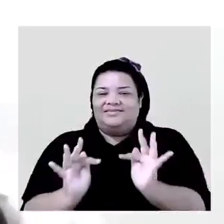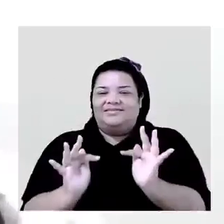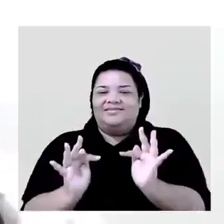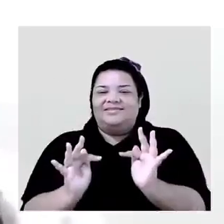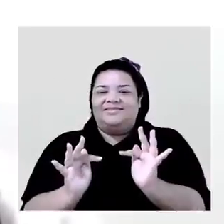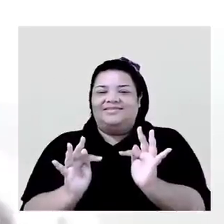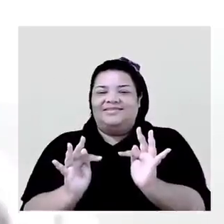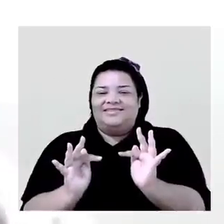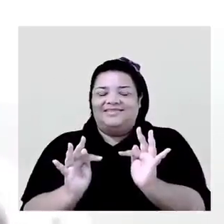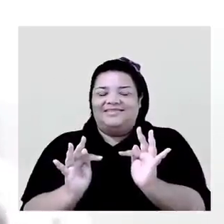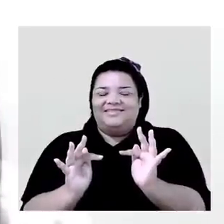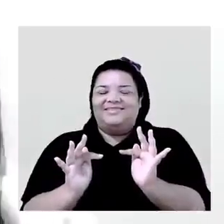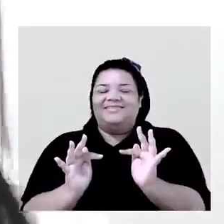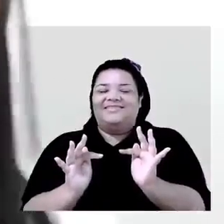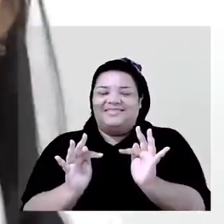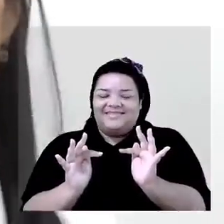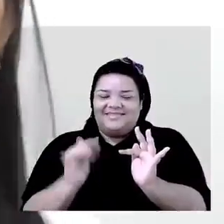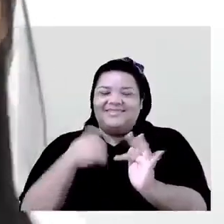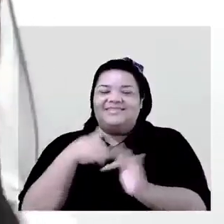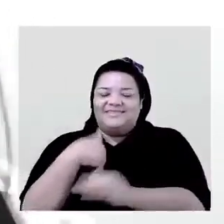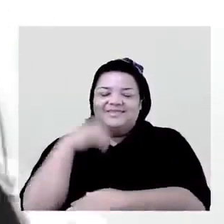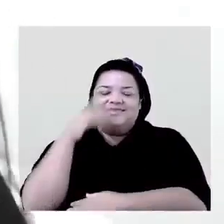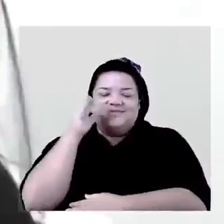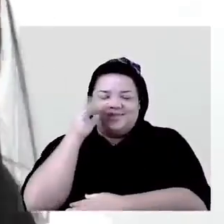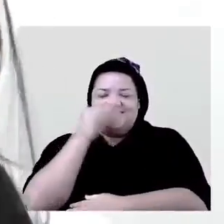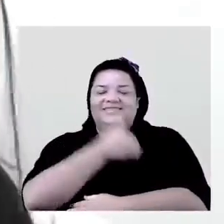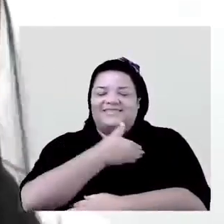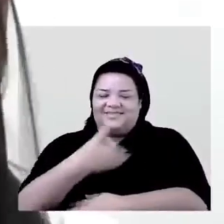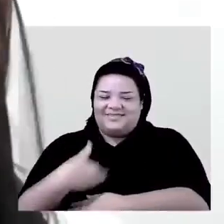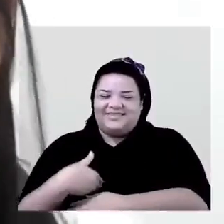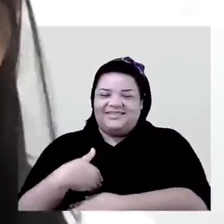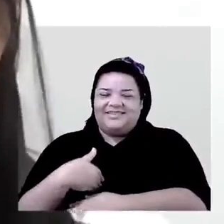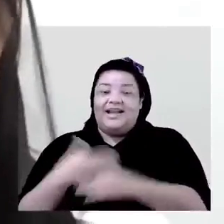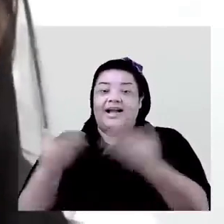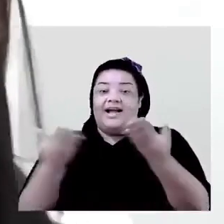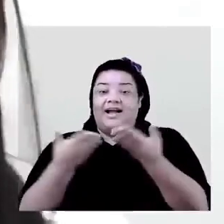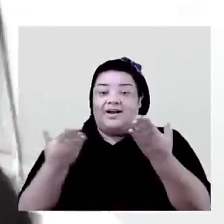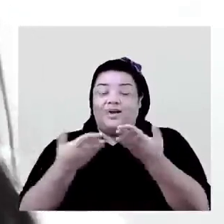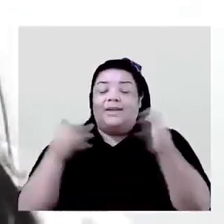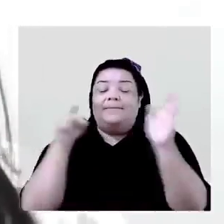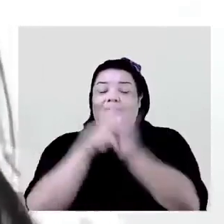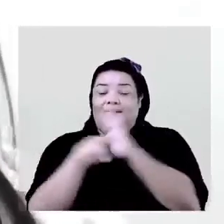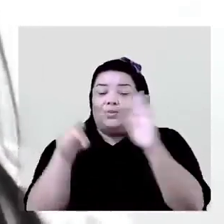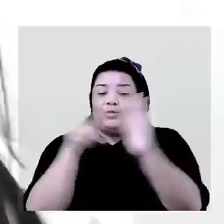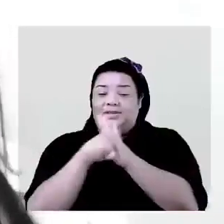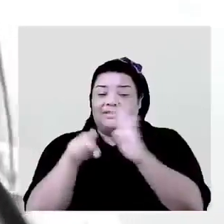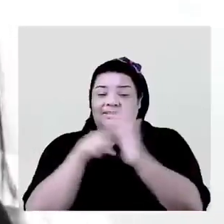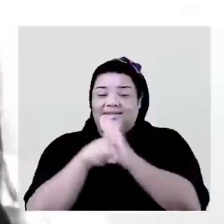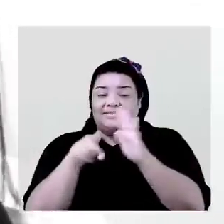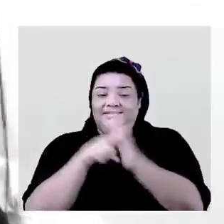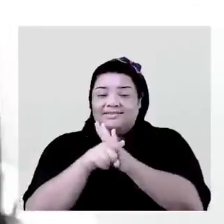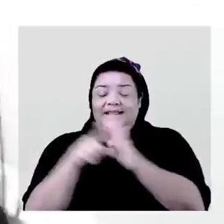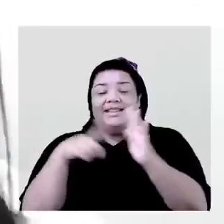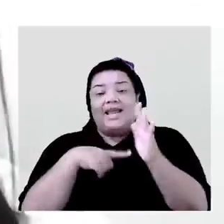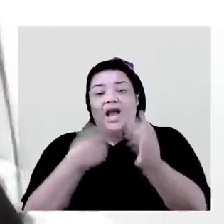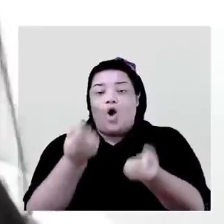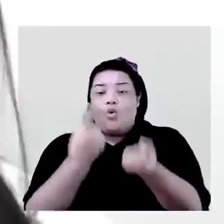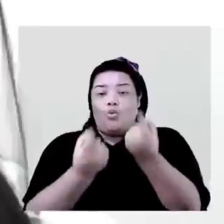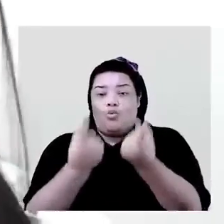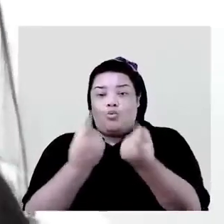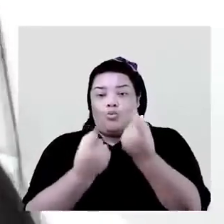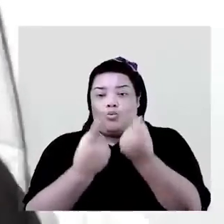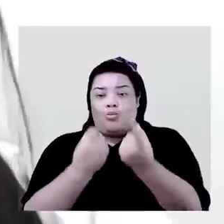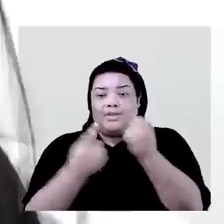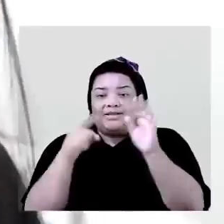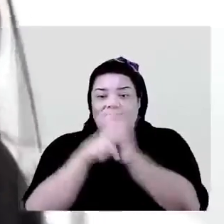enquanto servidora, né? Então, agora vamos às perguntas, né? Nós recebemos aqui algumas perguntas.